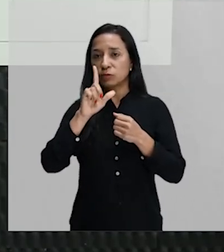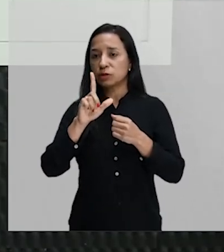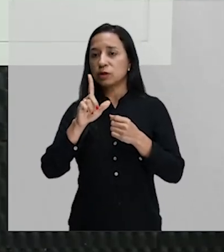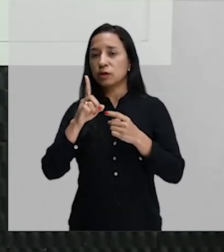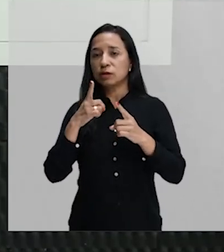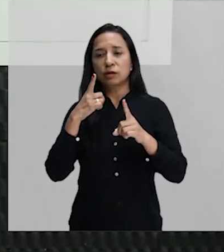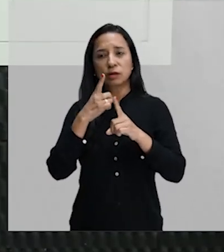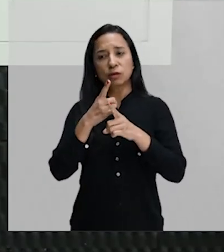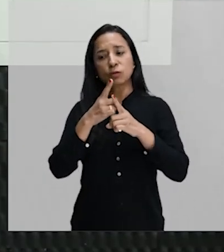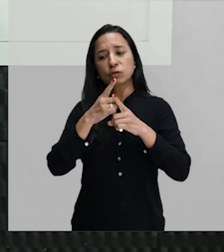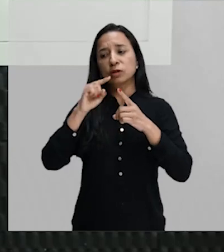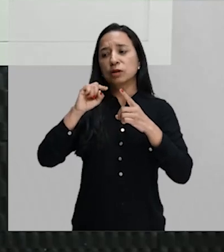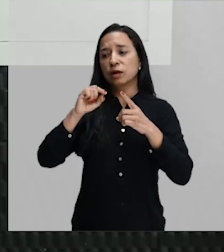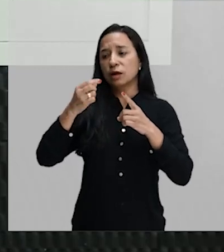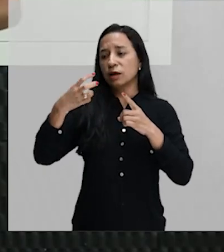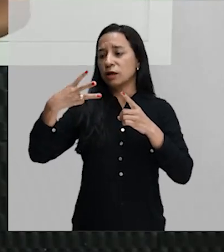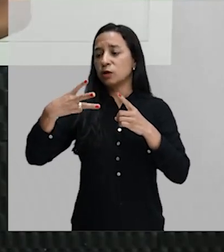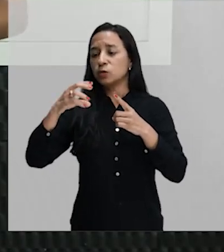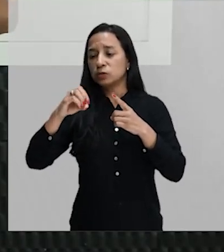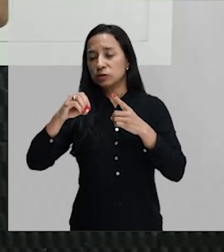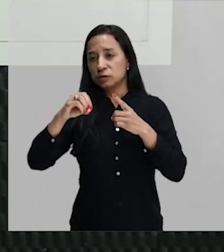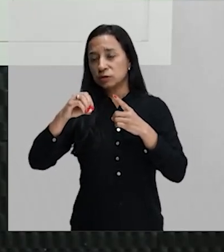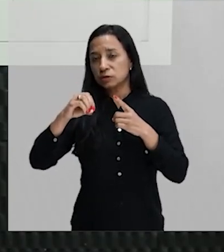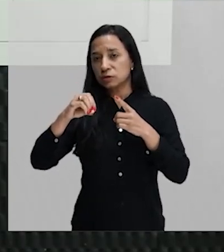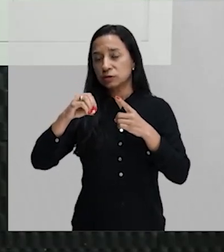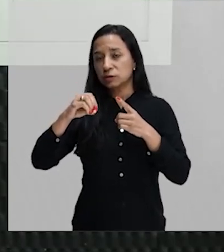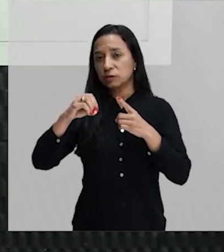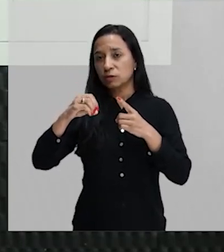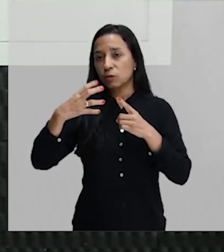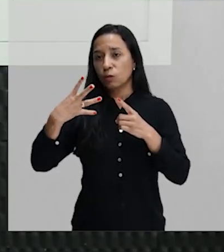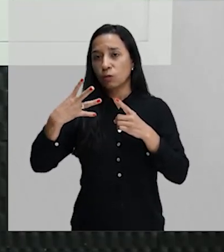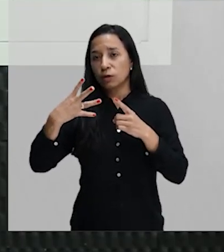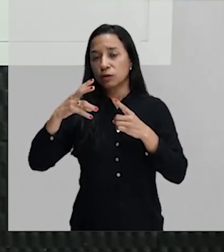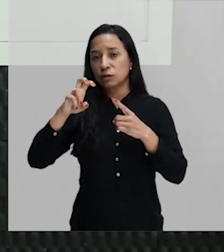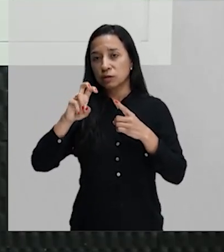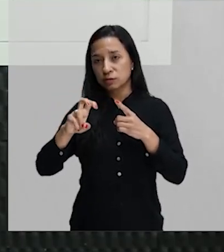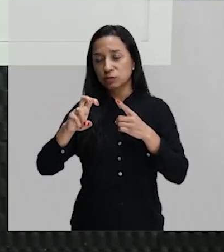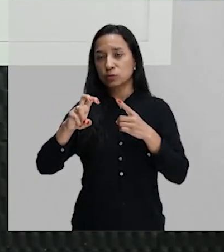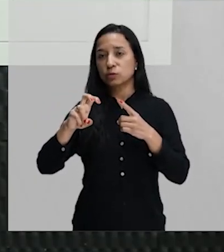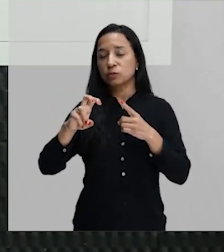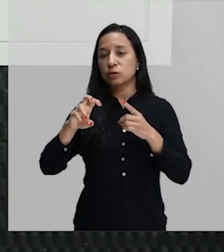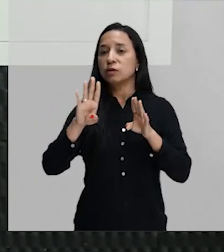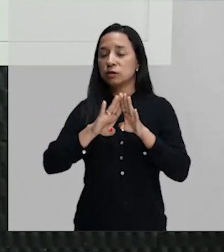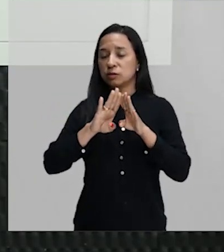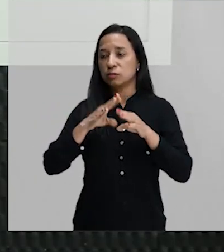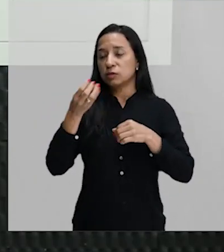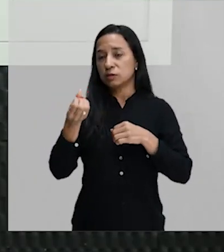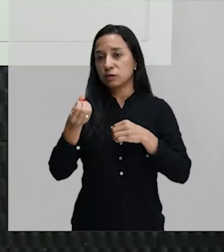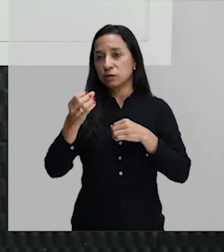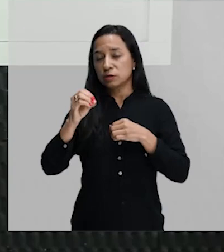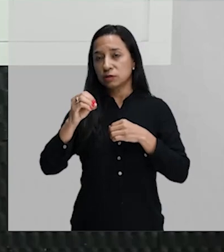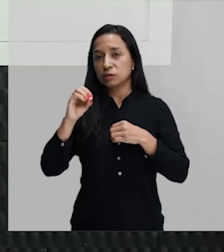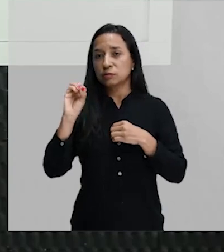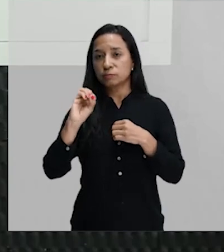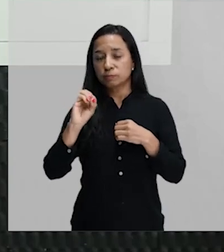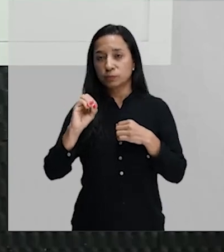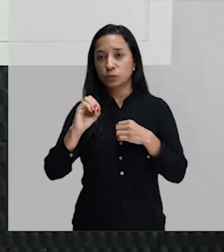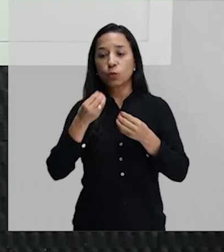todos naqueles arcos de 30, 45 e 60. Certinho? Bom, vamos analisar como é que eu